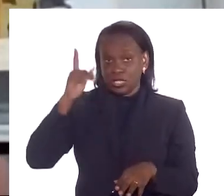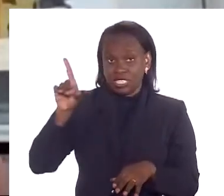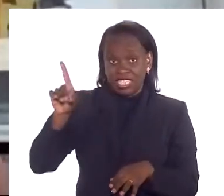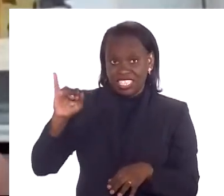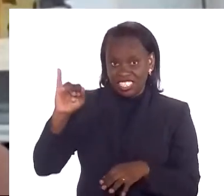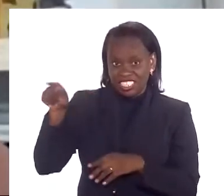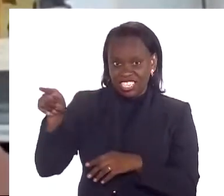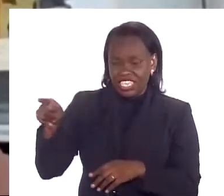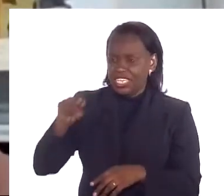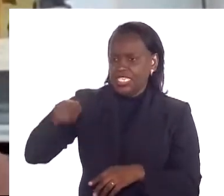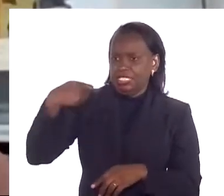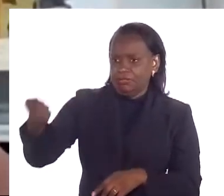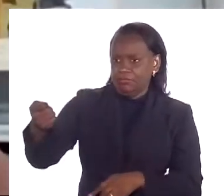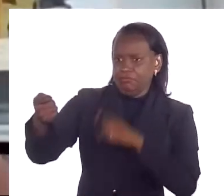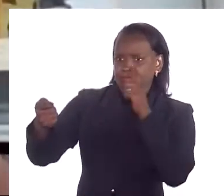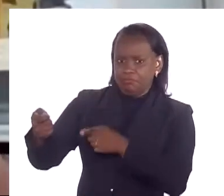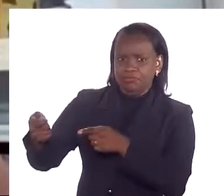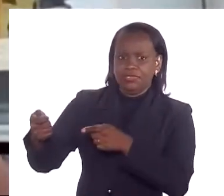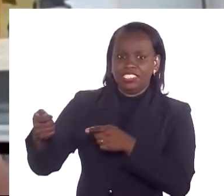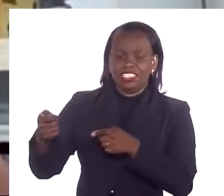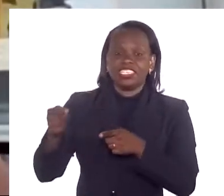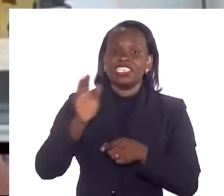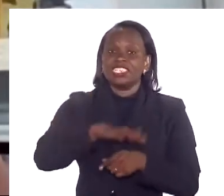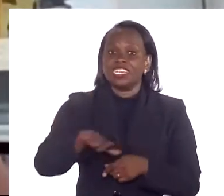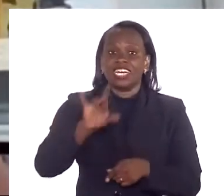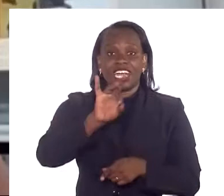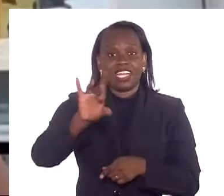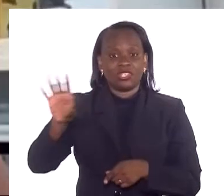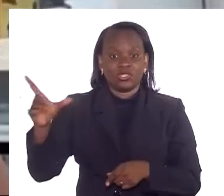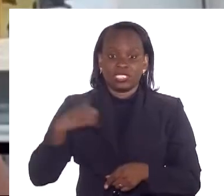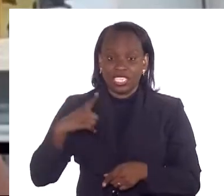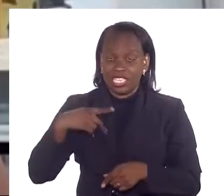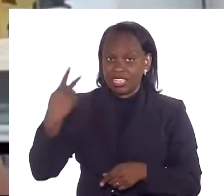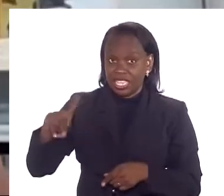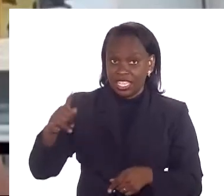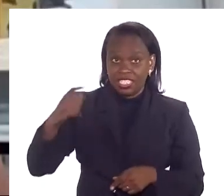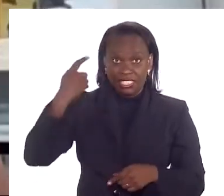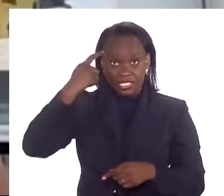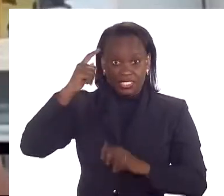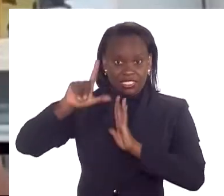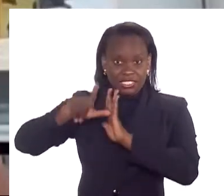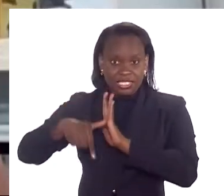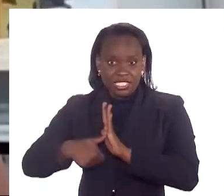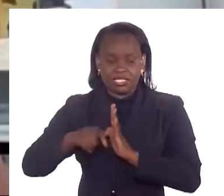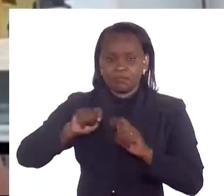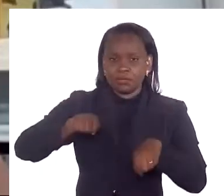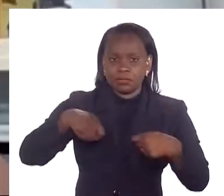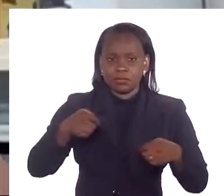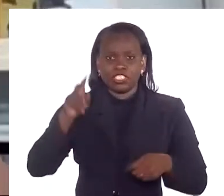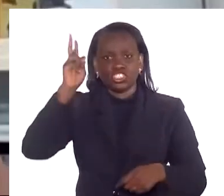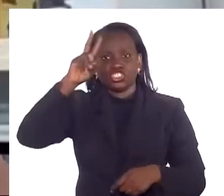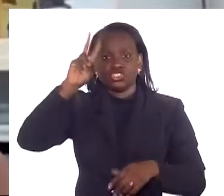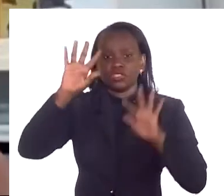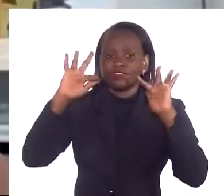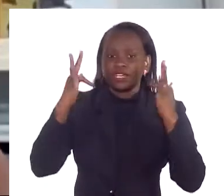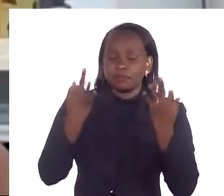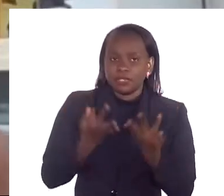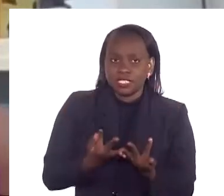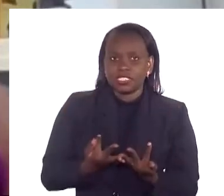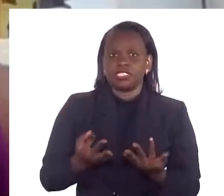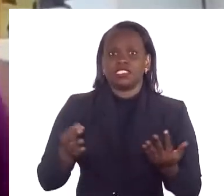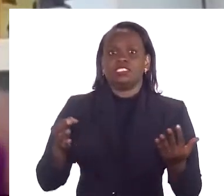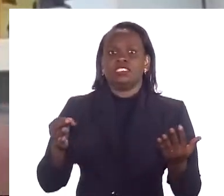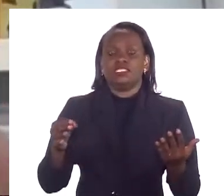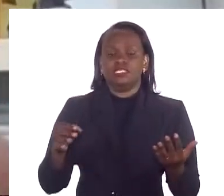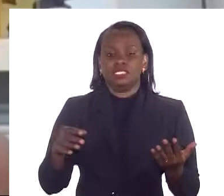deficiência intelectual, ele é assim, cada criança, ela vai trazer junto com o déficit intelectual, com as suas questões, a história familiar,